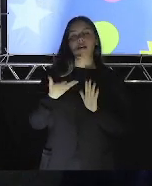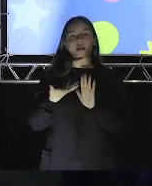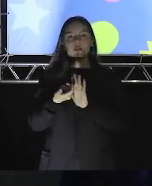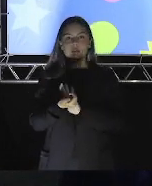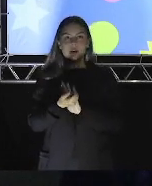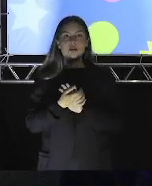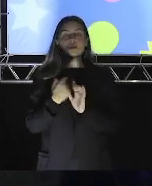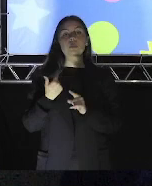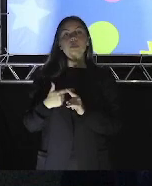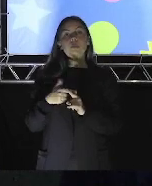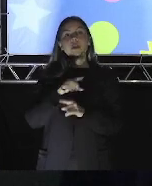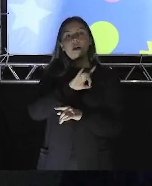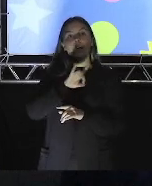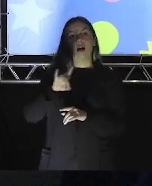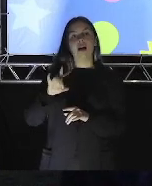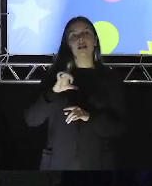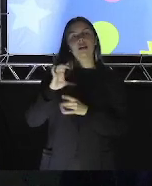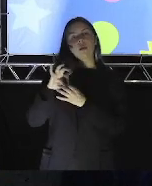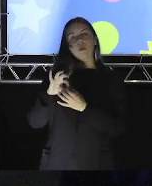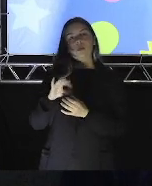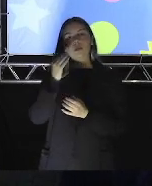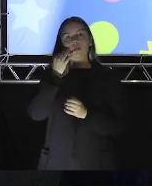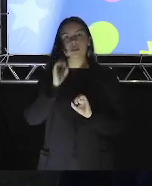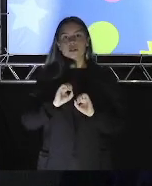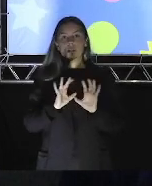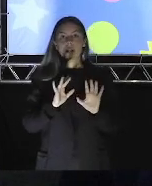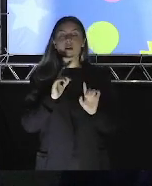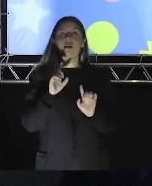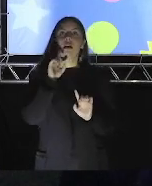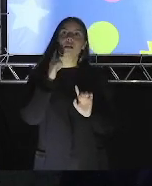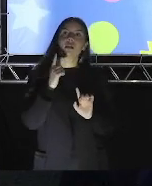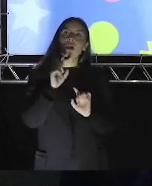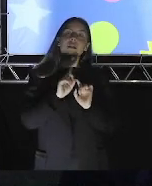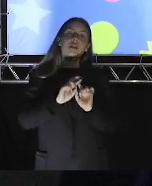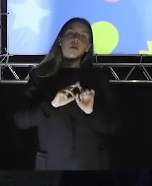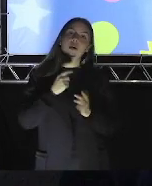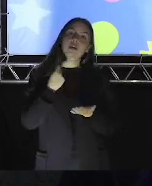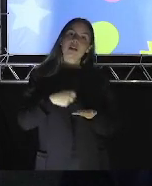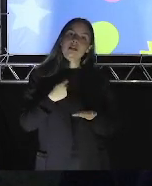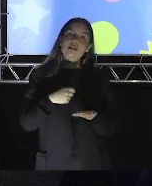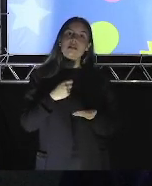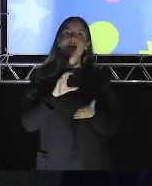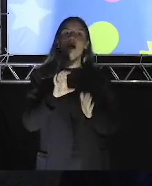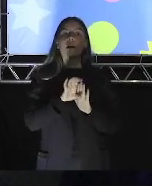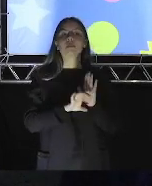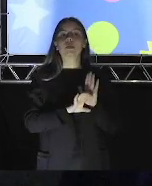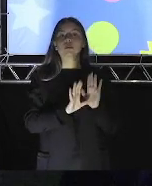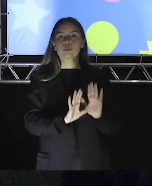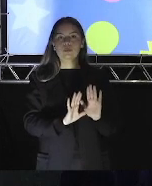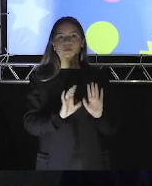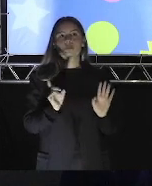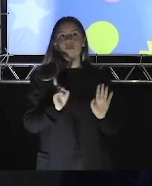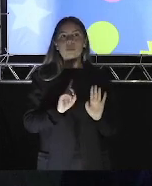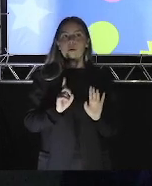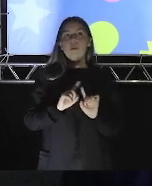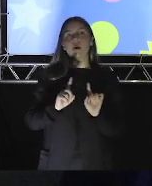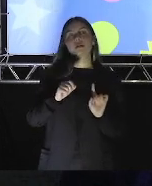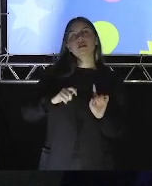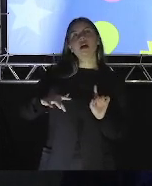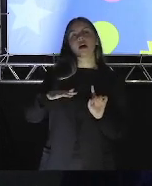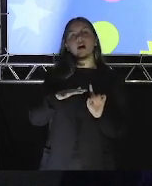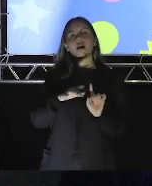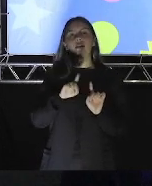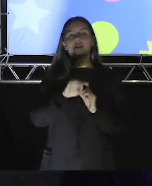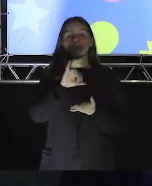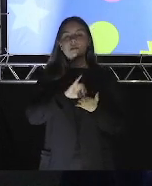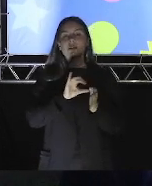Né? Acho que cada um aí deve ter um contexto. Então, a ideia é não necessariamente ser capítulo, né, mas uma área, um centro